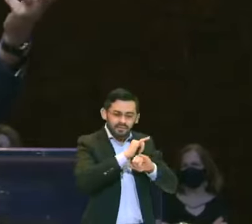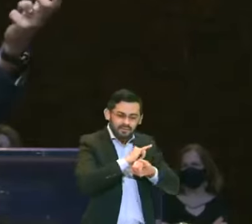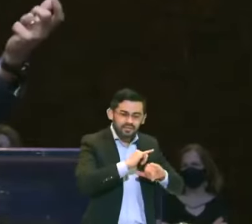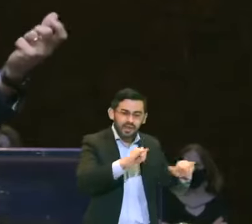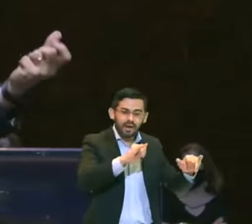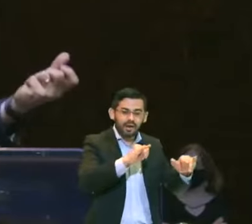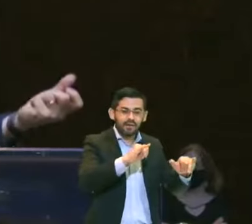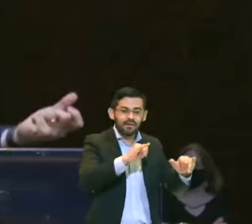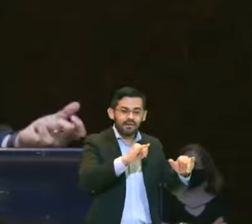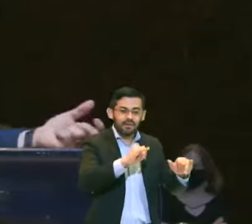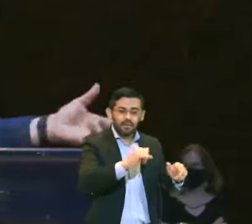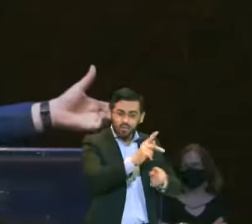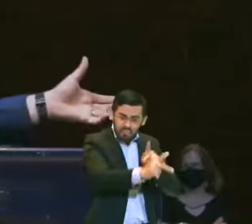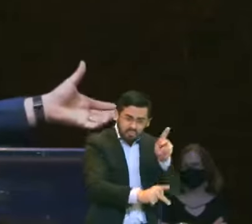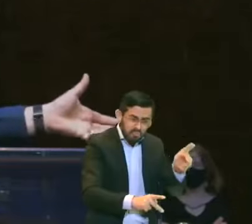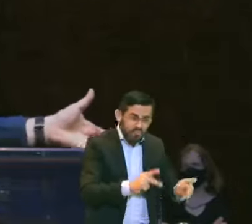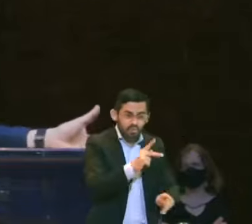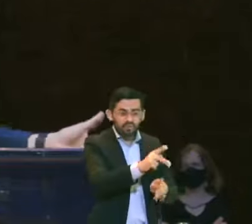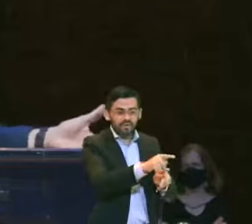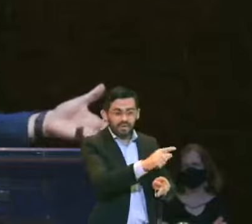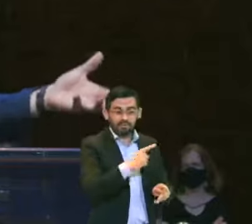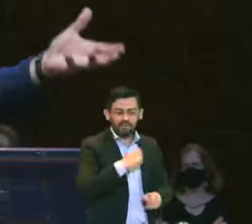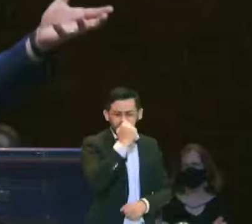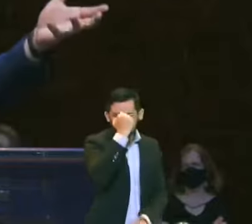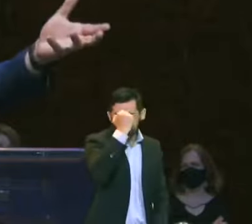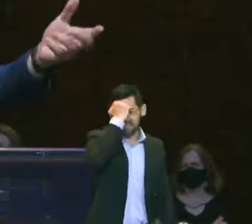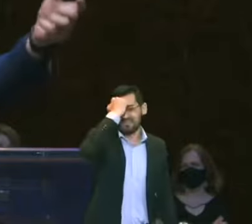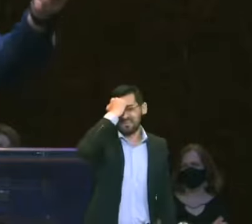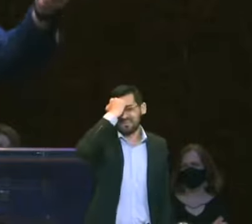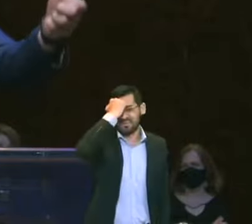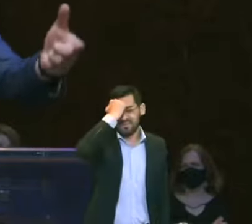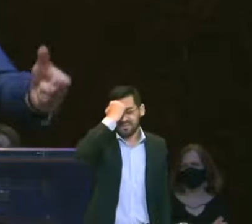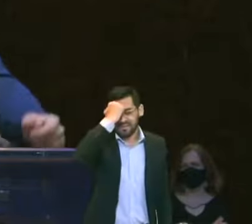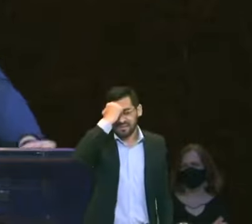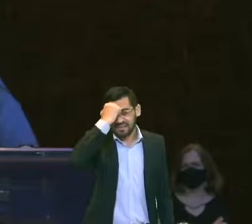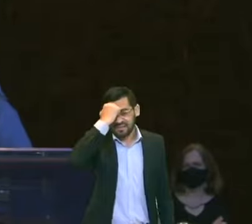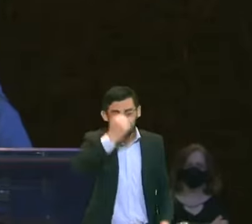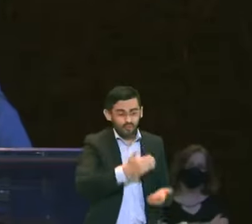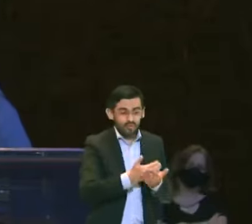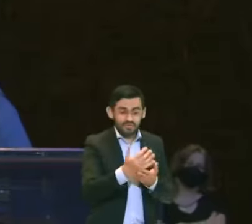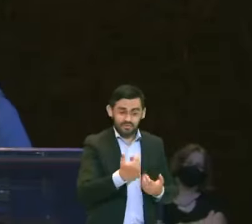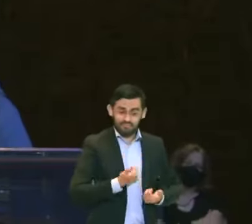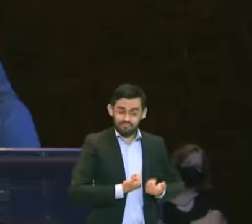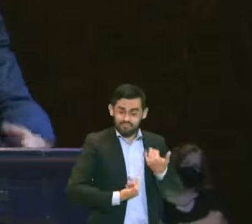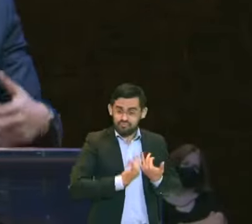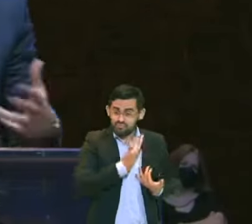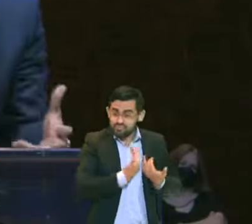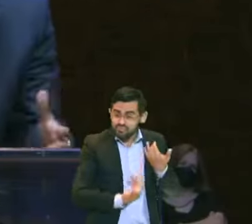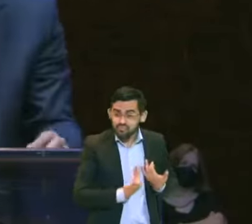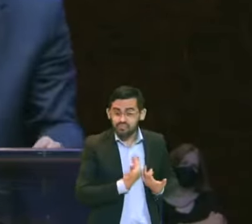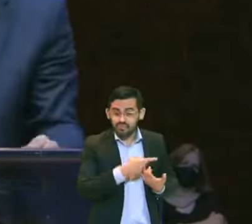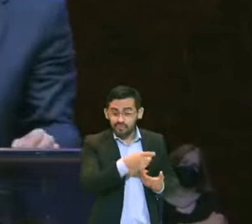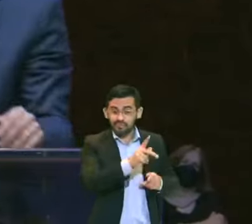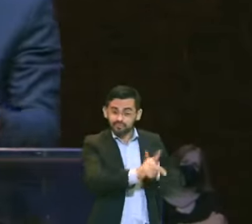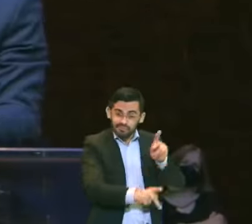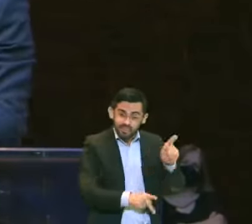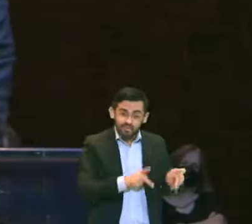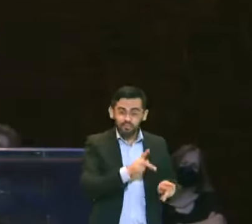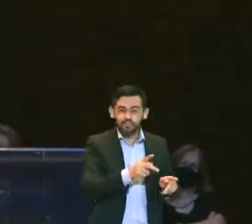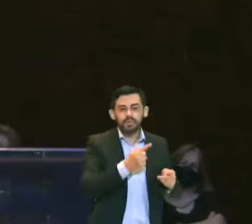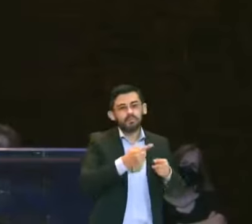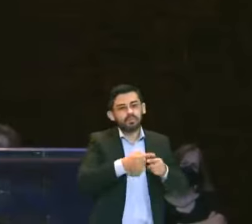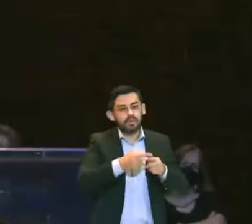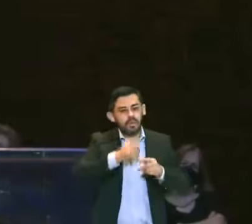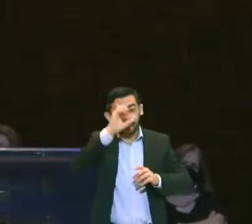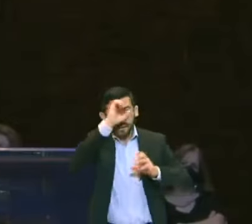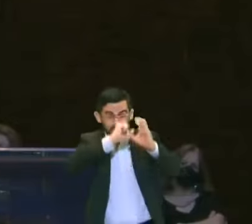aos valores da palavra, e um avivamento de Deus acontece no meio da casa de Israel. Por quê? Porque eles